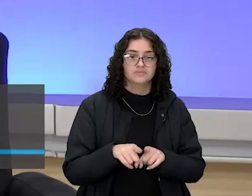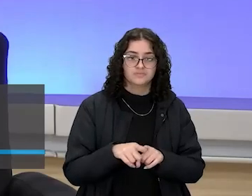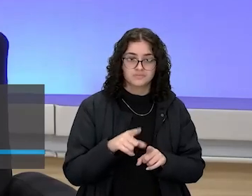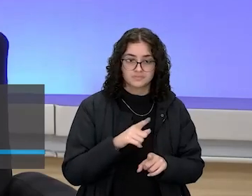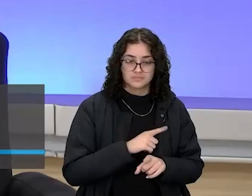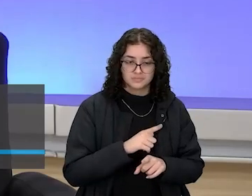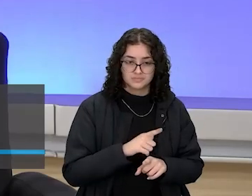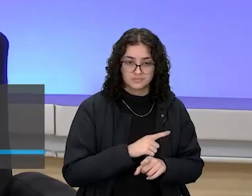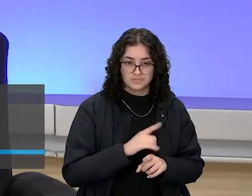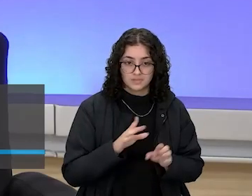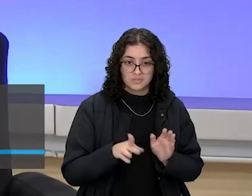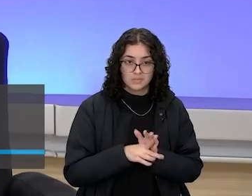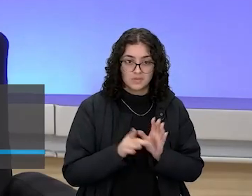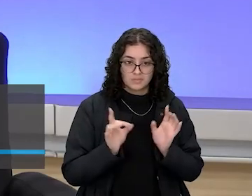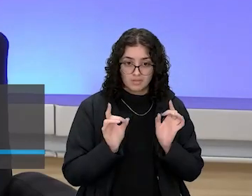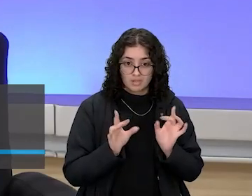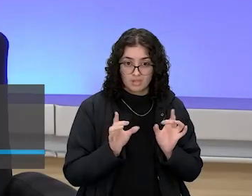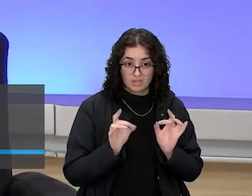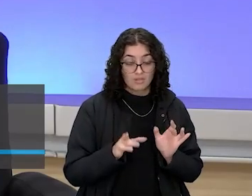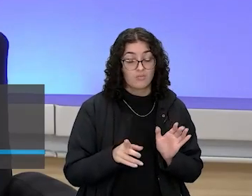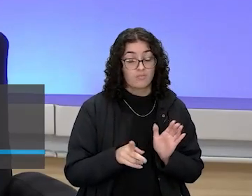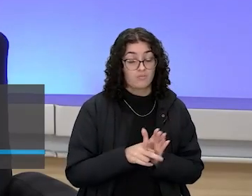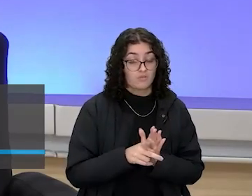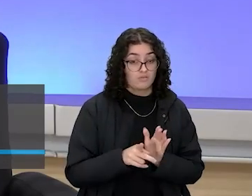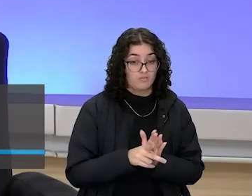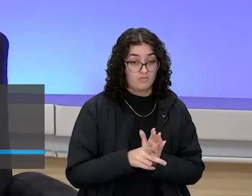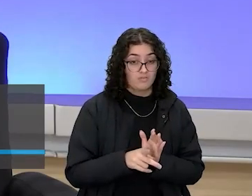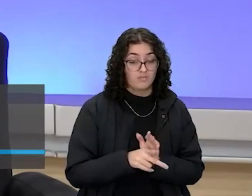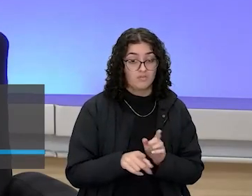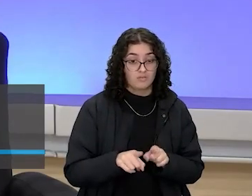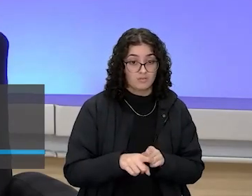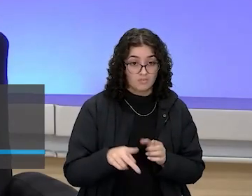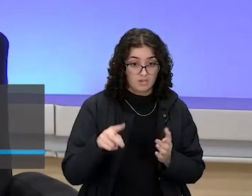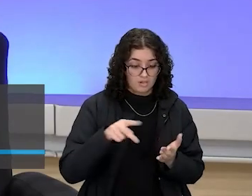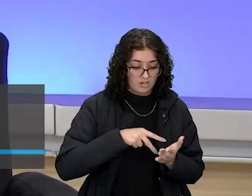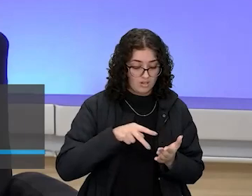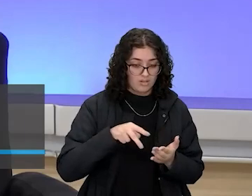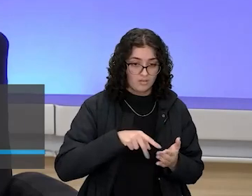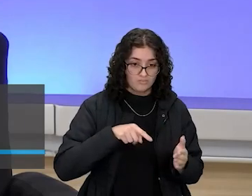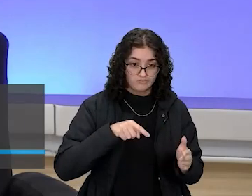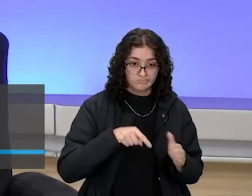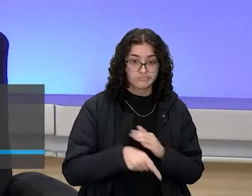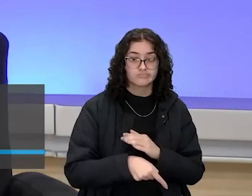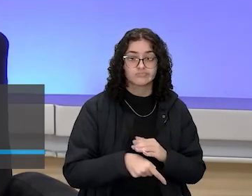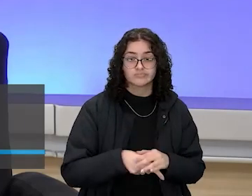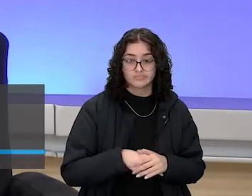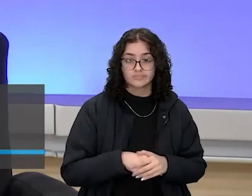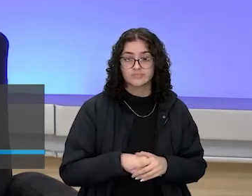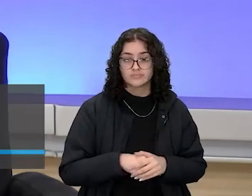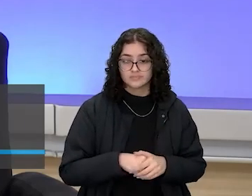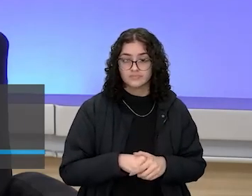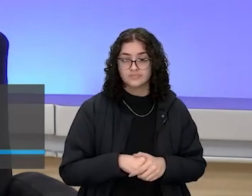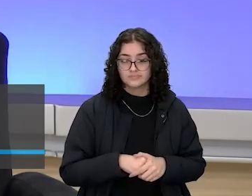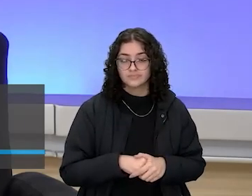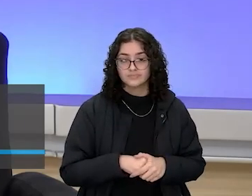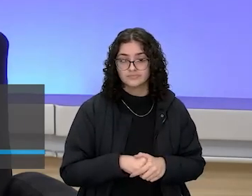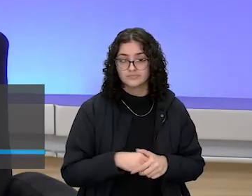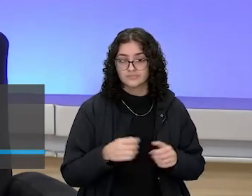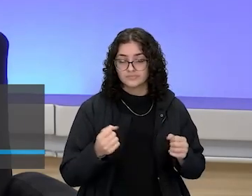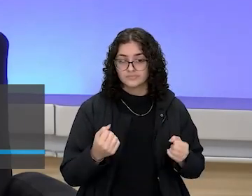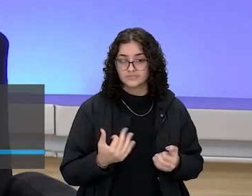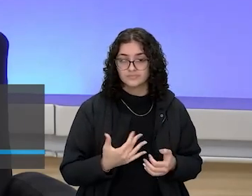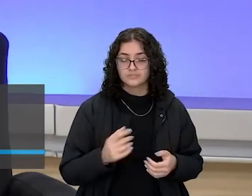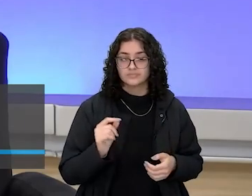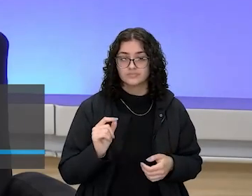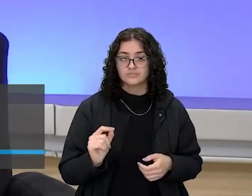solo mais específico para isso e que leu o livro e se aprofundou, né? Falar para o